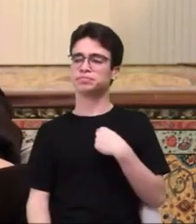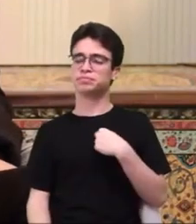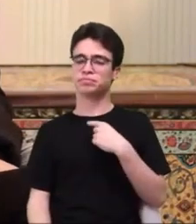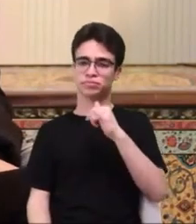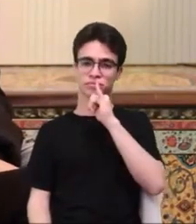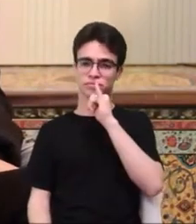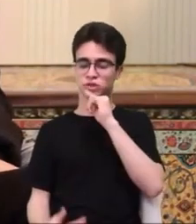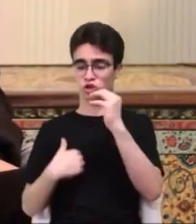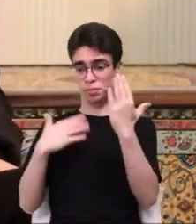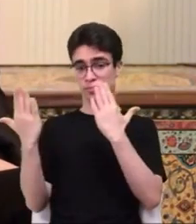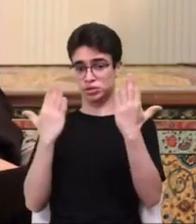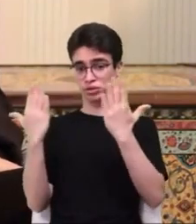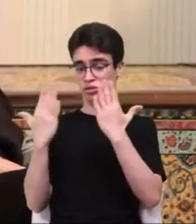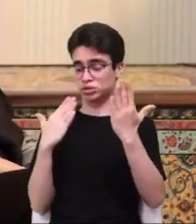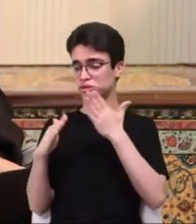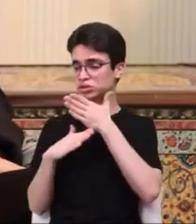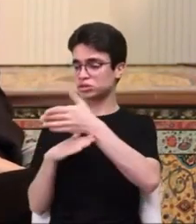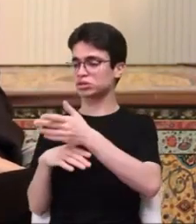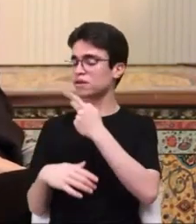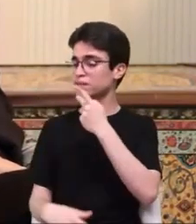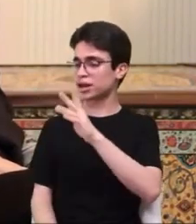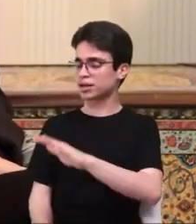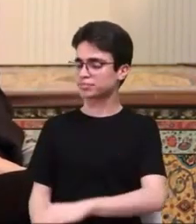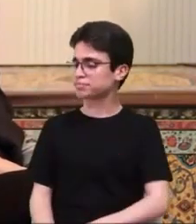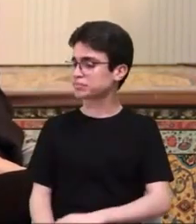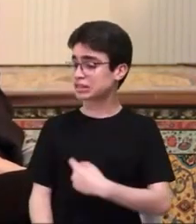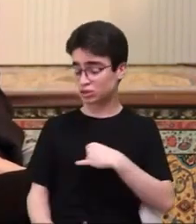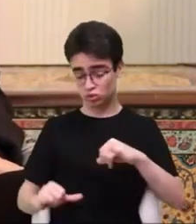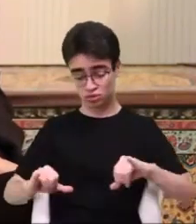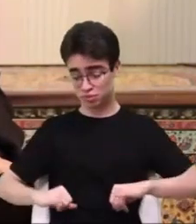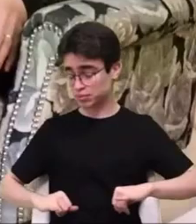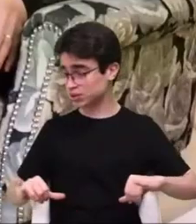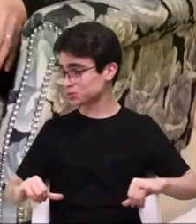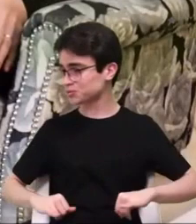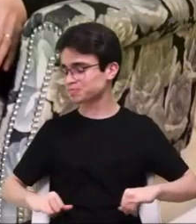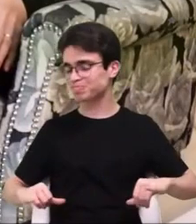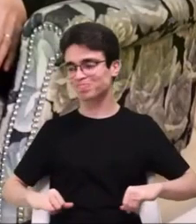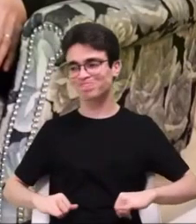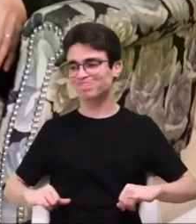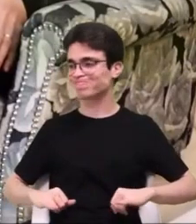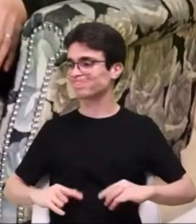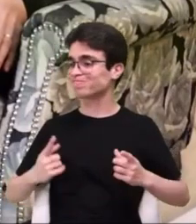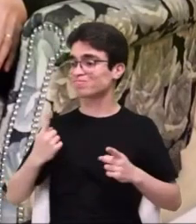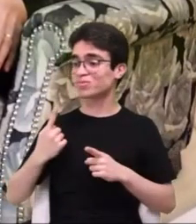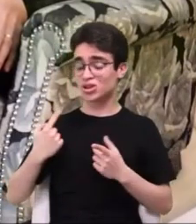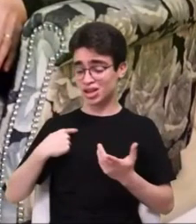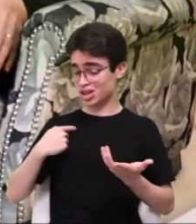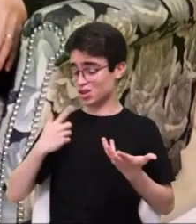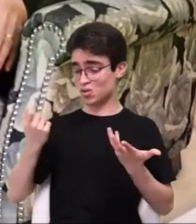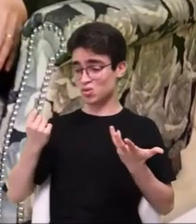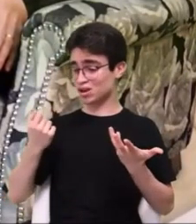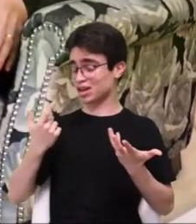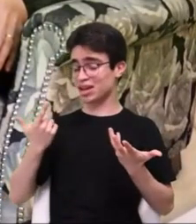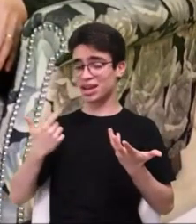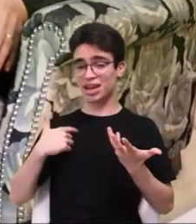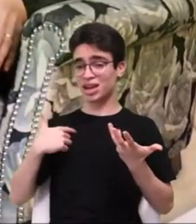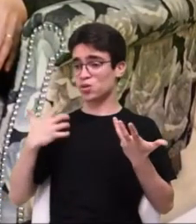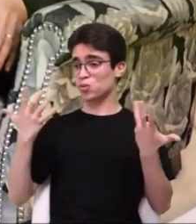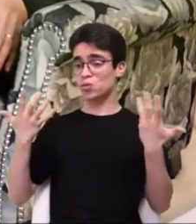num consultório de um psicólogo e falasse, olha, eu estou em sofrimento porque eu não quero ter